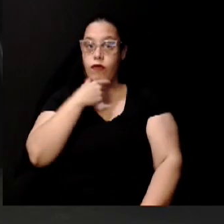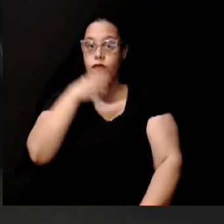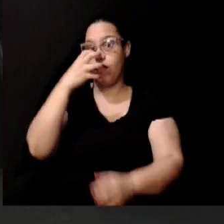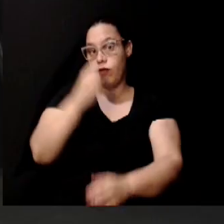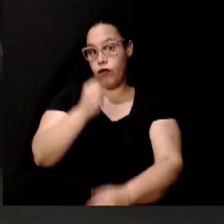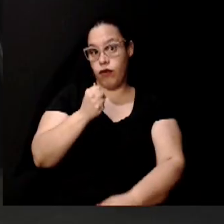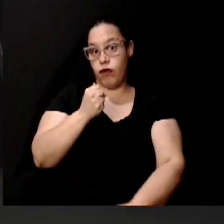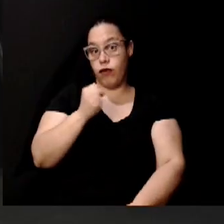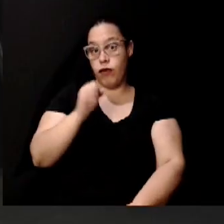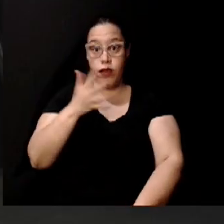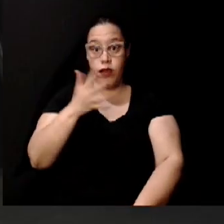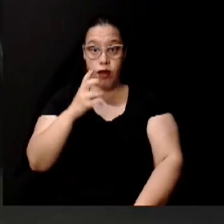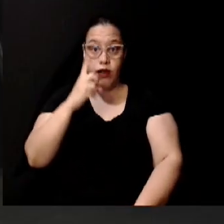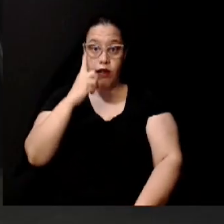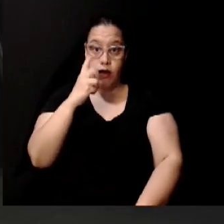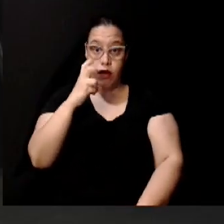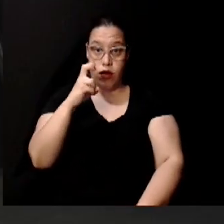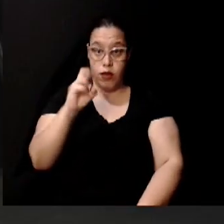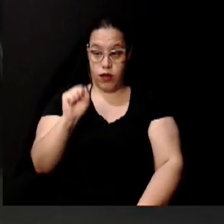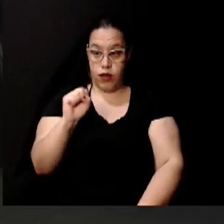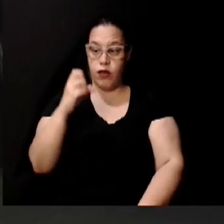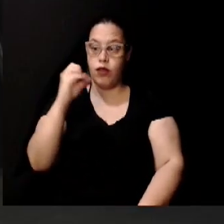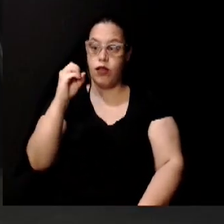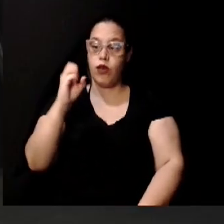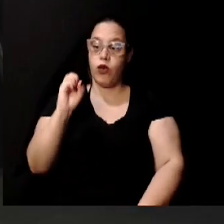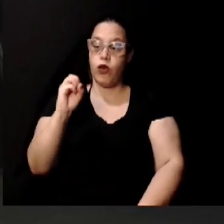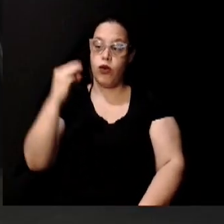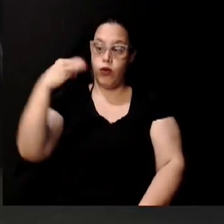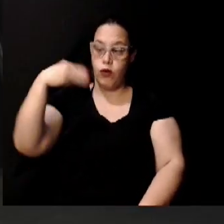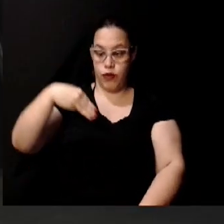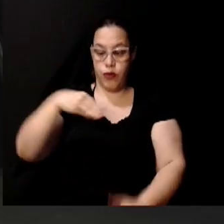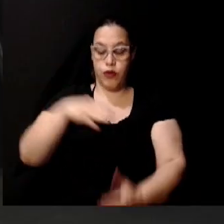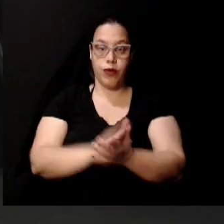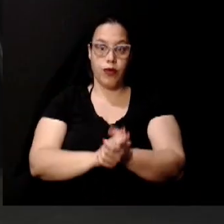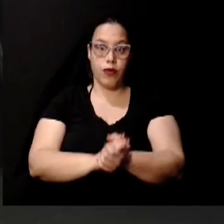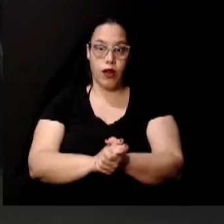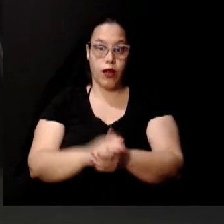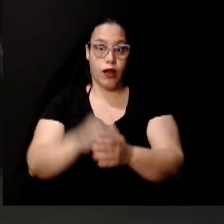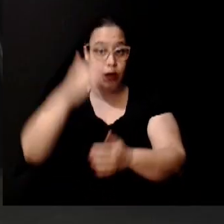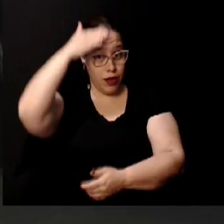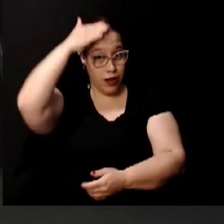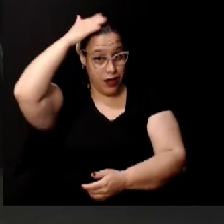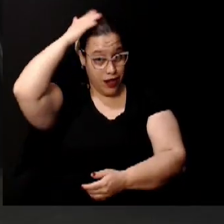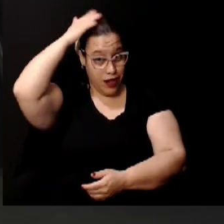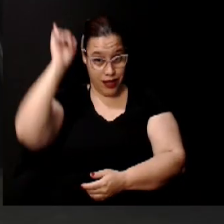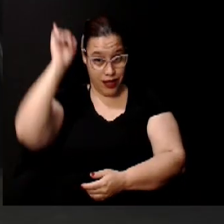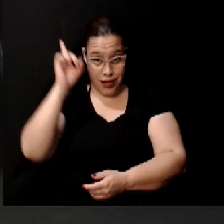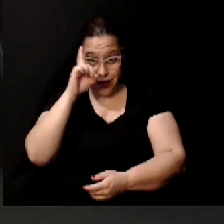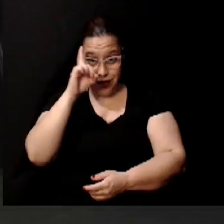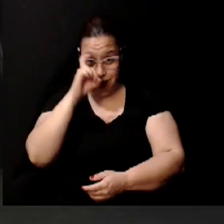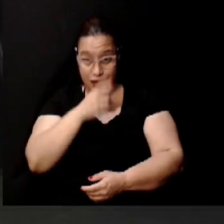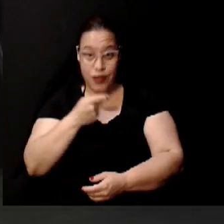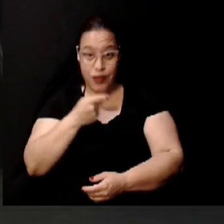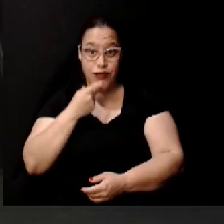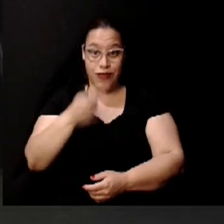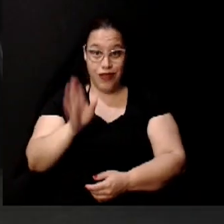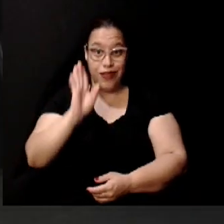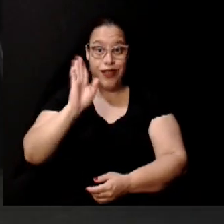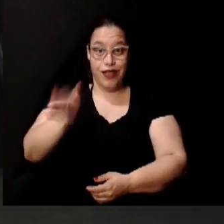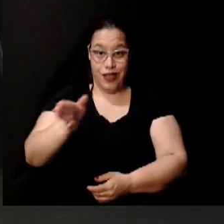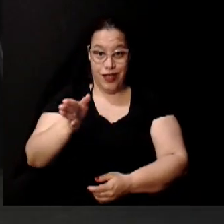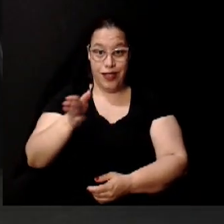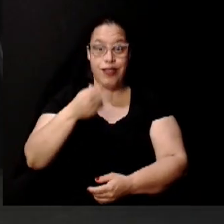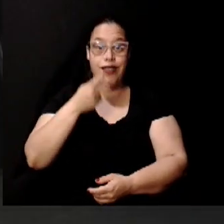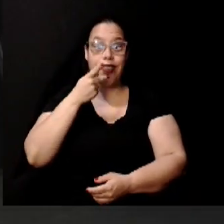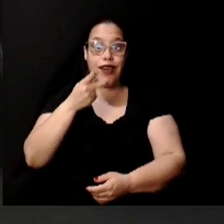de 1,80 m. Sobre o cabelo é a parte mais complicada para mim falar, eu já adianto, aqui a Mariana Conte está